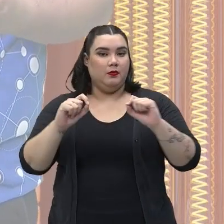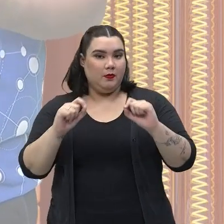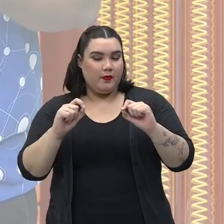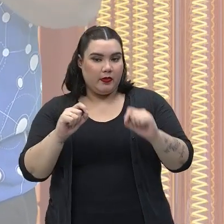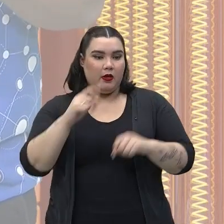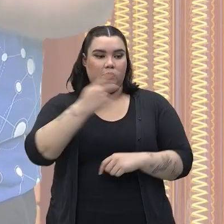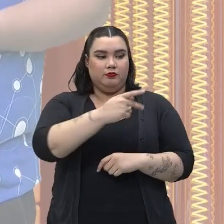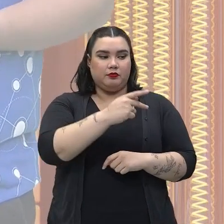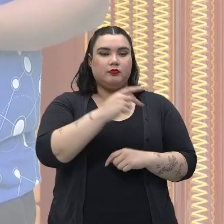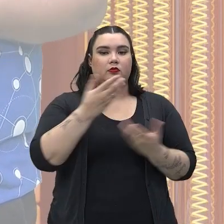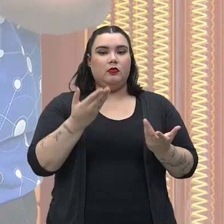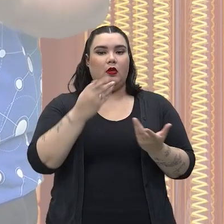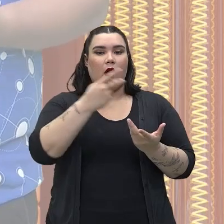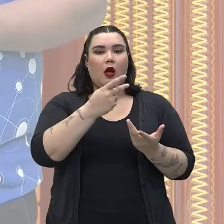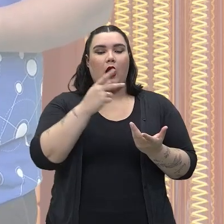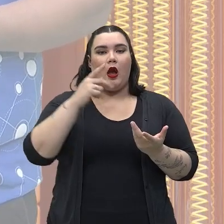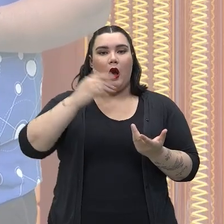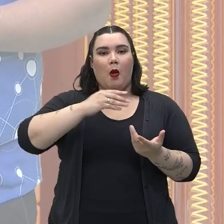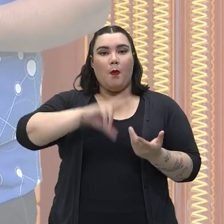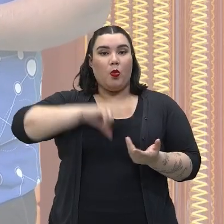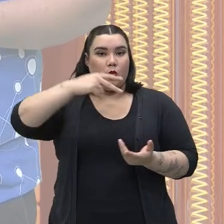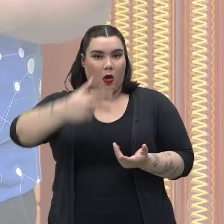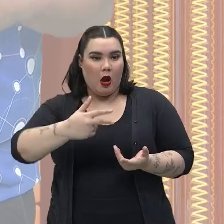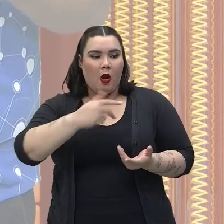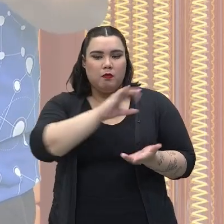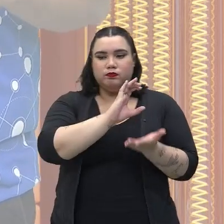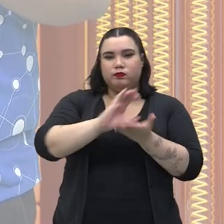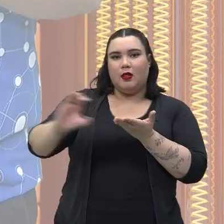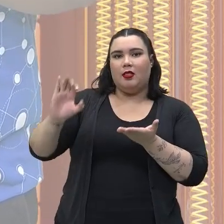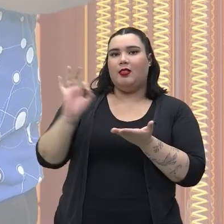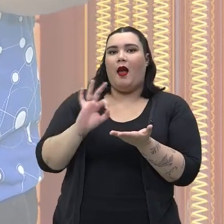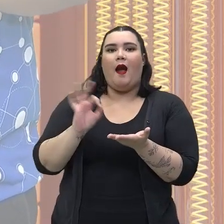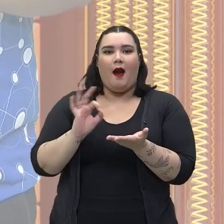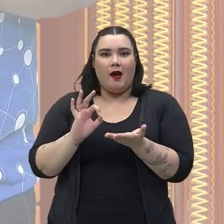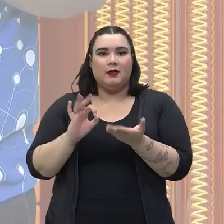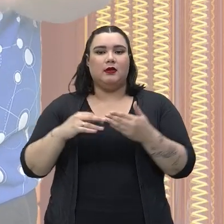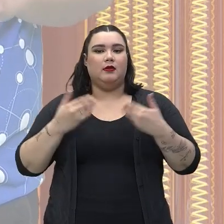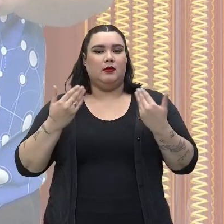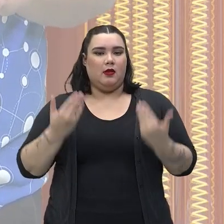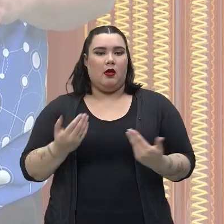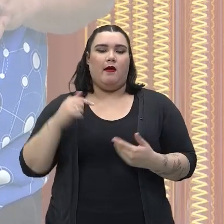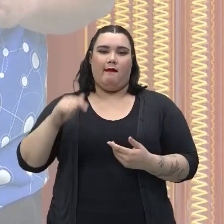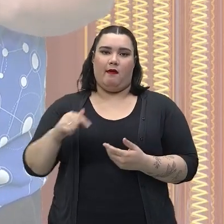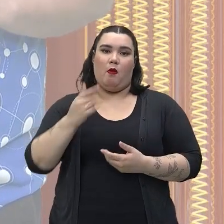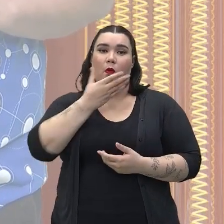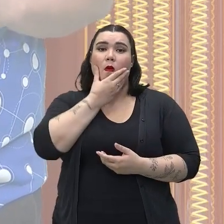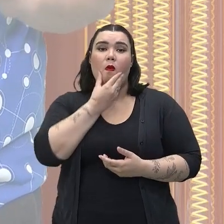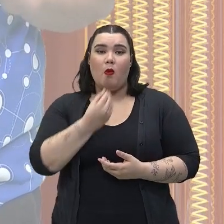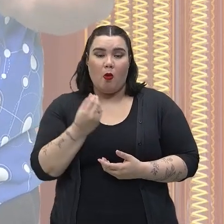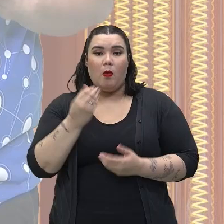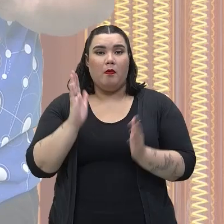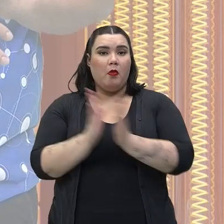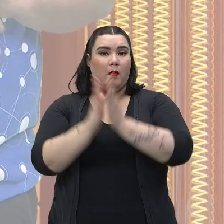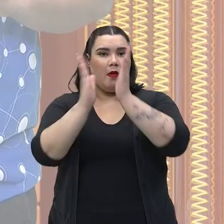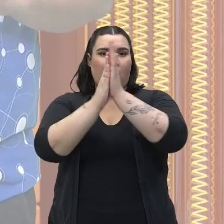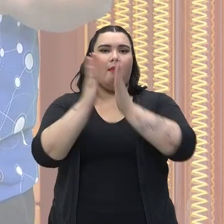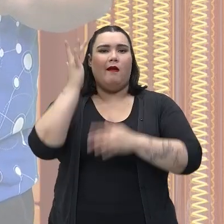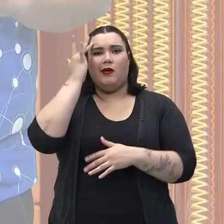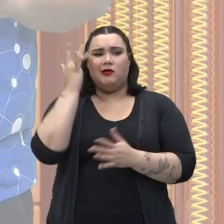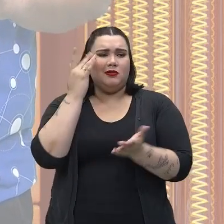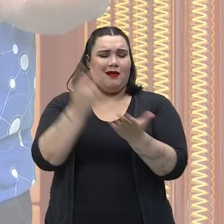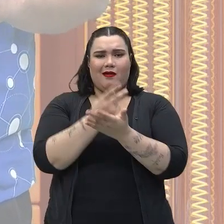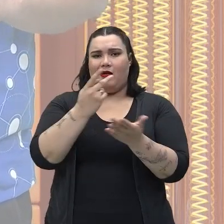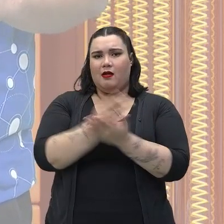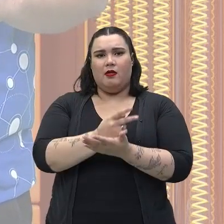administração, não recebia sua parte na forma de impostos. E o Marquês de Pombal via isso como um grande problema. Então, a primeira coisa é tirar esse